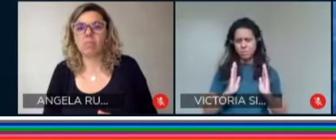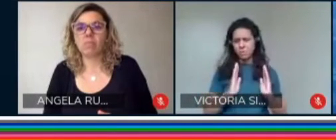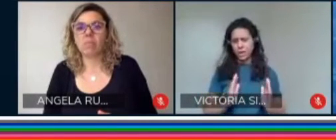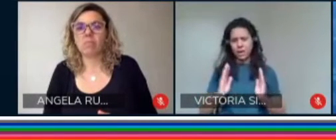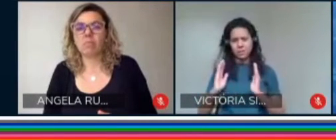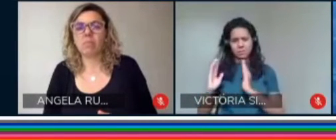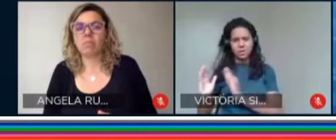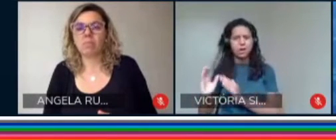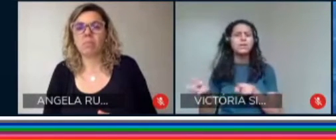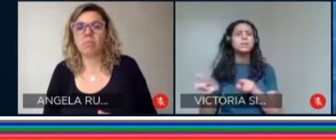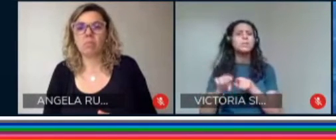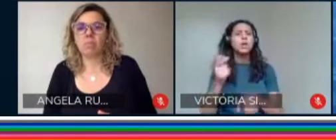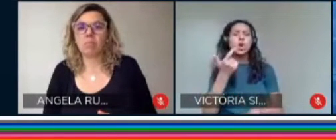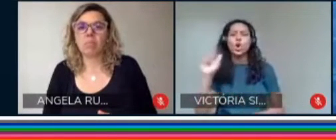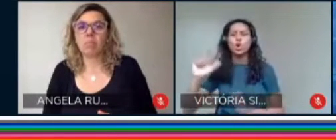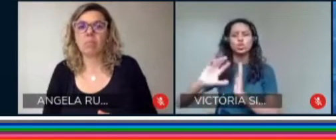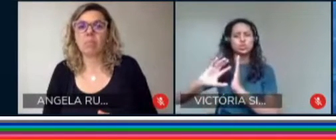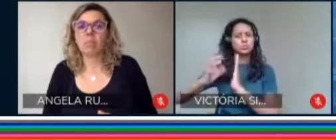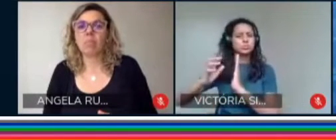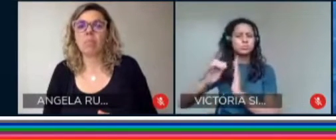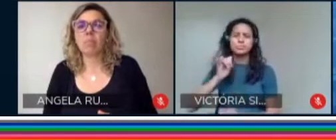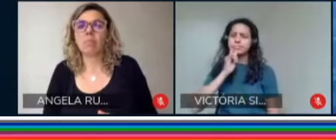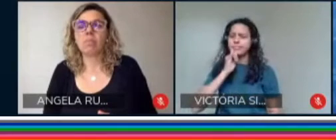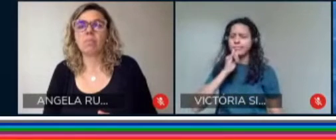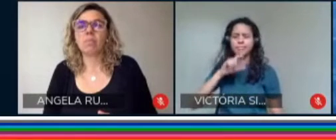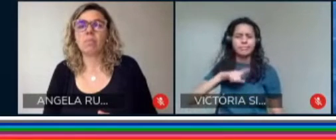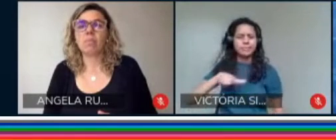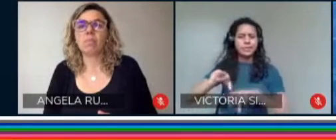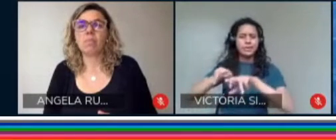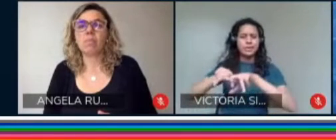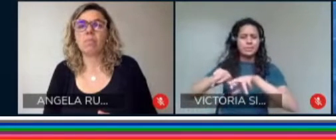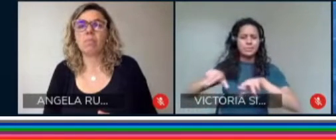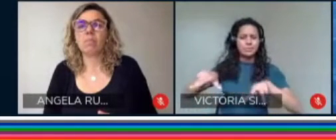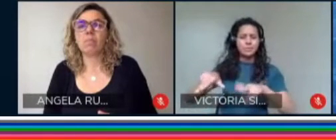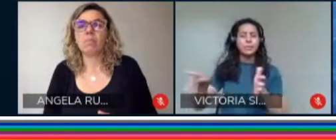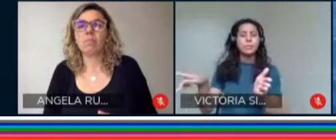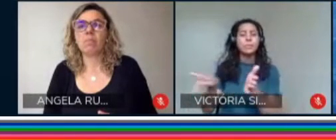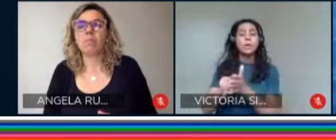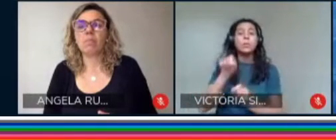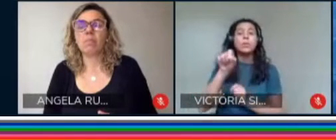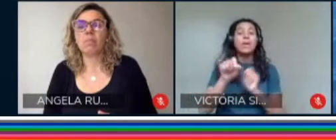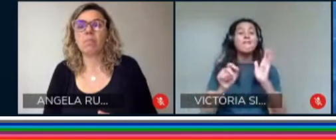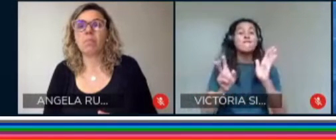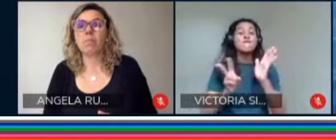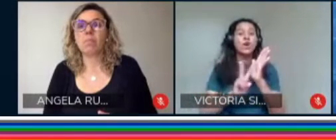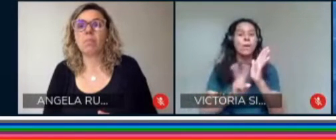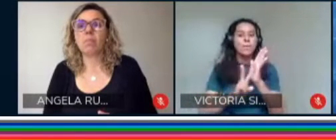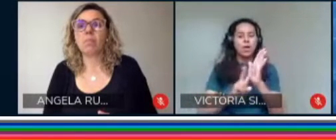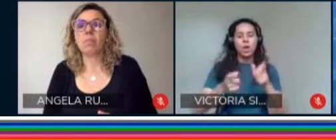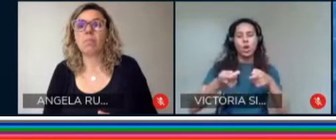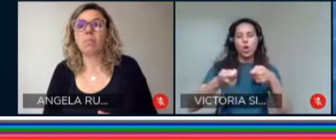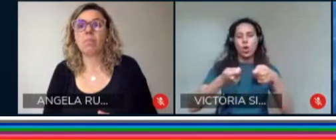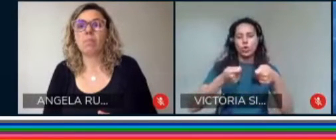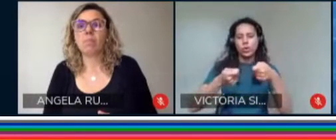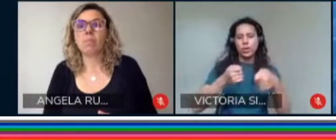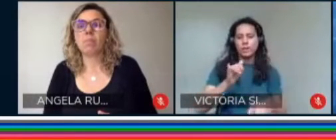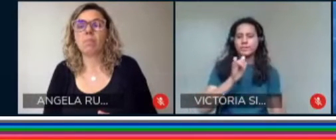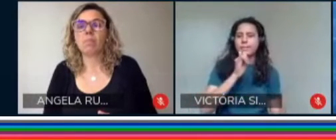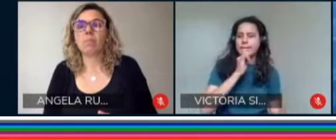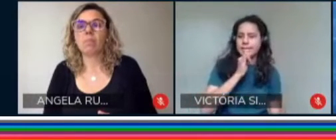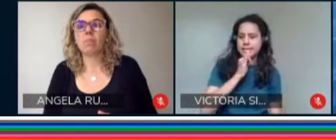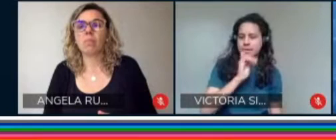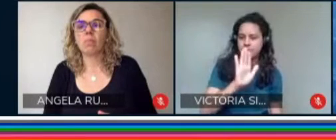que trabalham com vocabulários controlados. E por vocabulário controlado eu chamo, por exemplo,